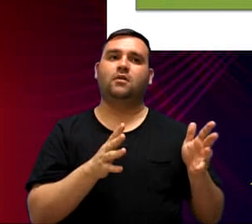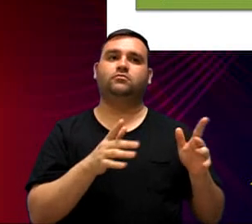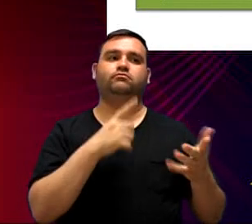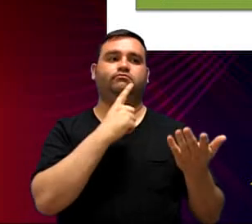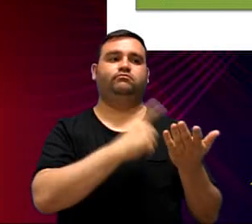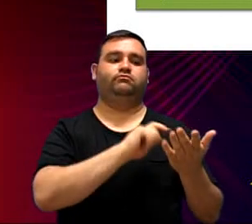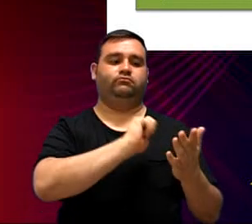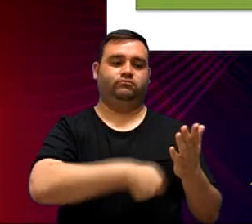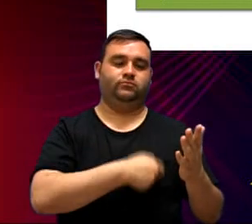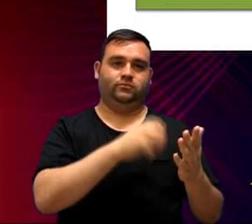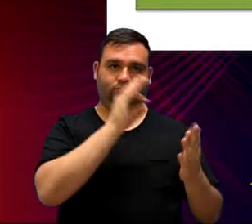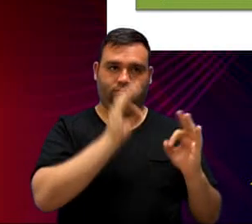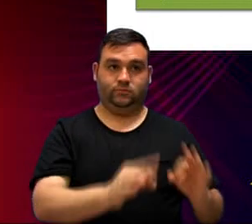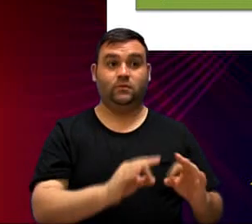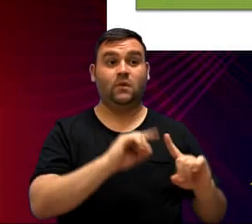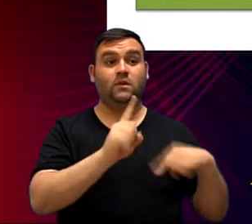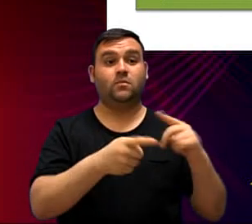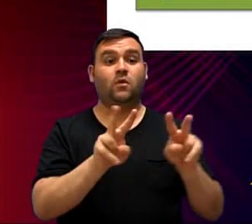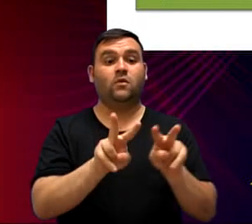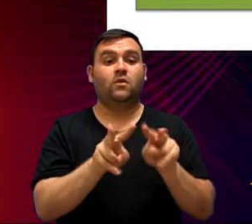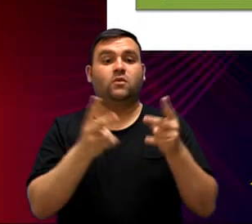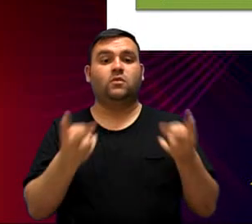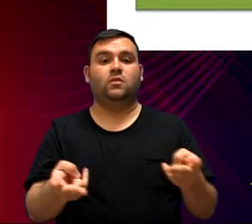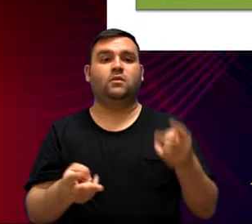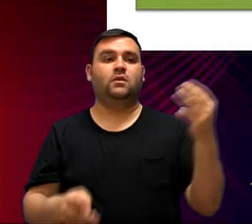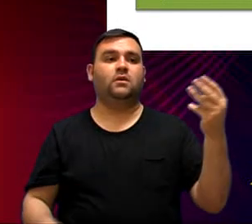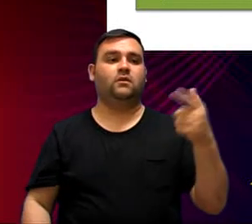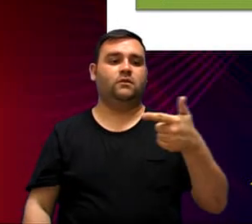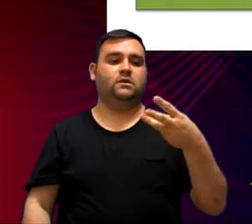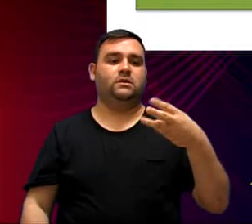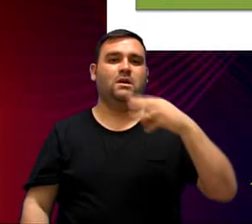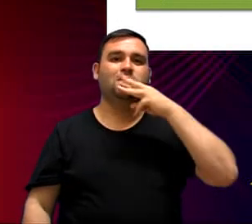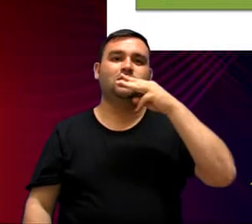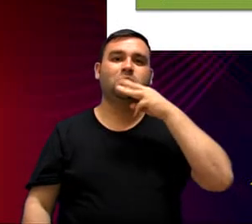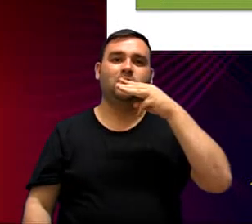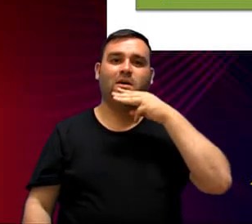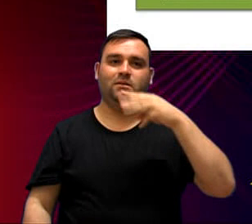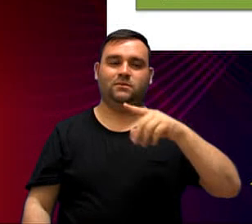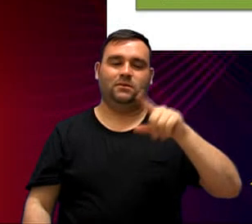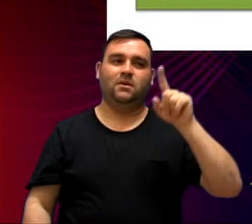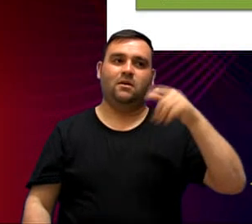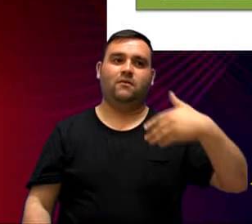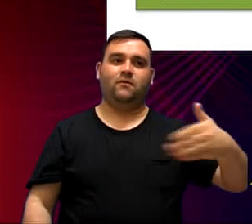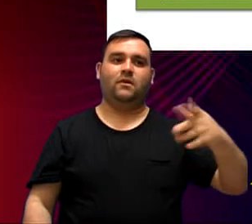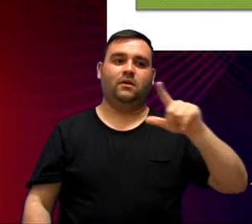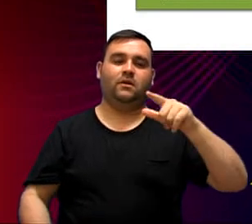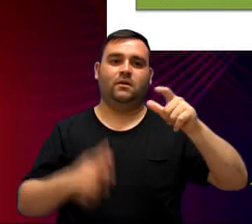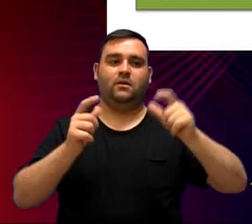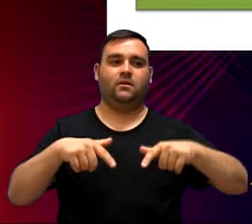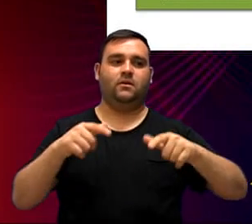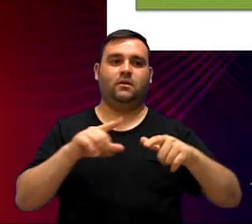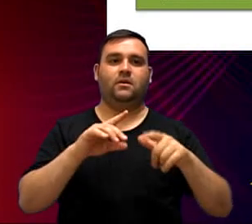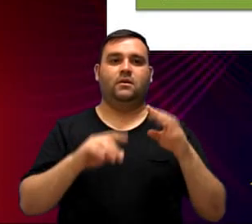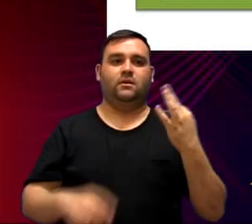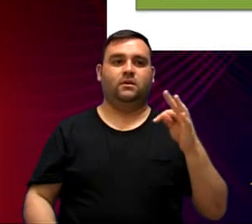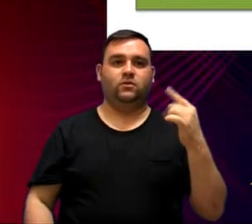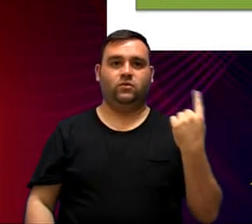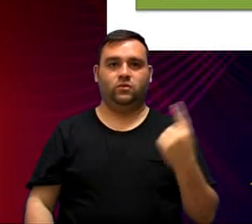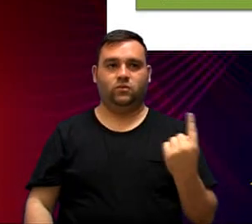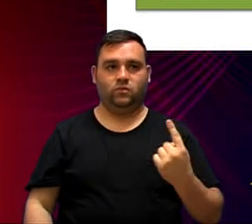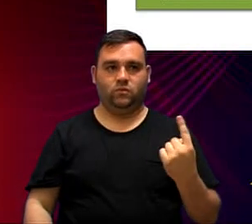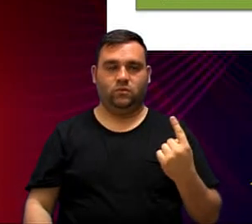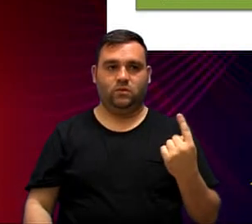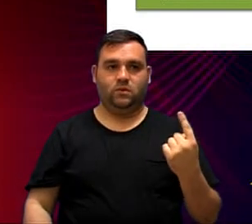isso. Depois, nós temos a duplicação da 3 de março, né, que vai aqui da trecho 1. Né?